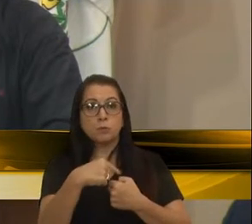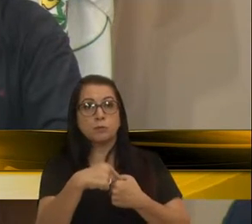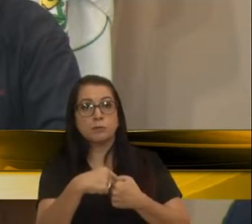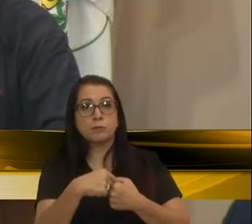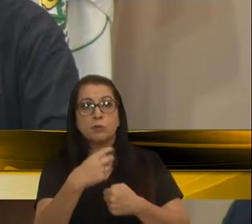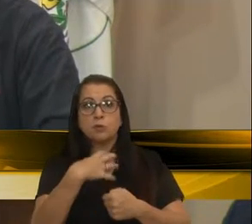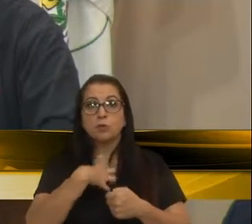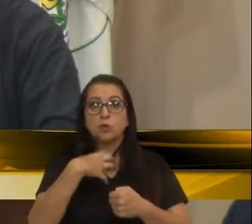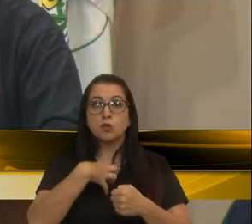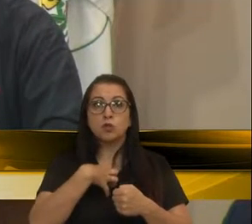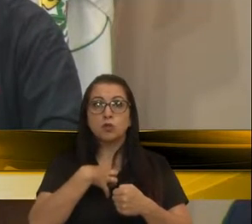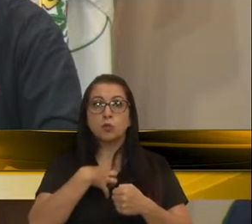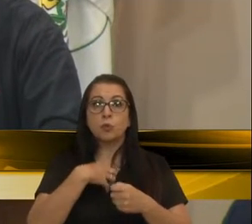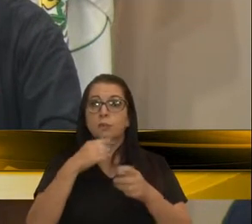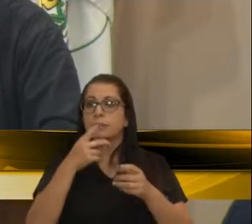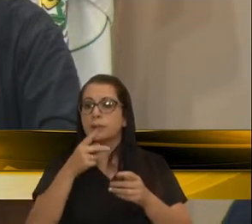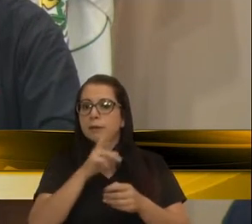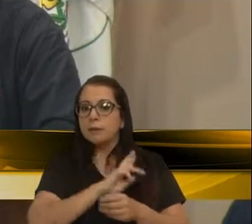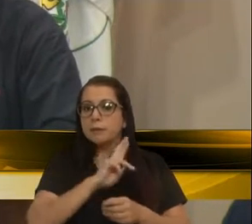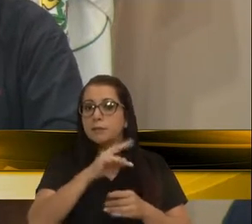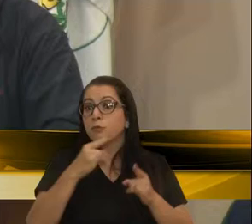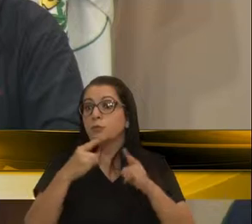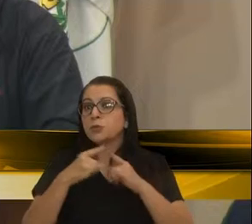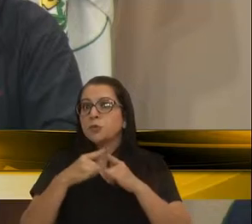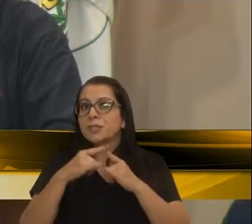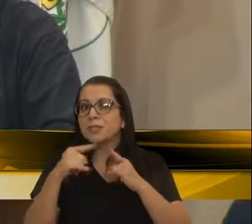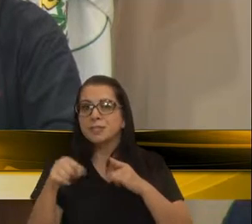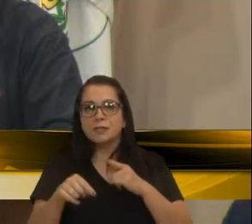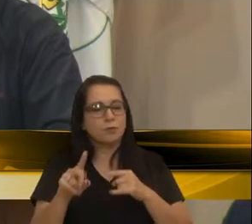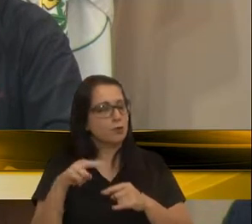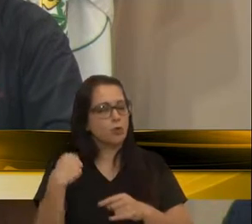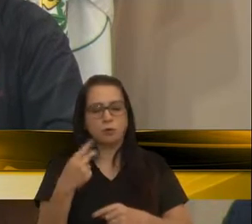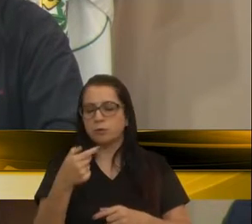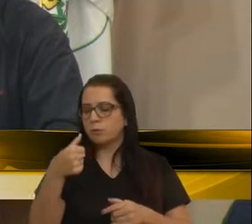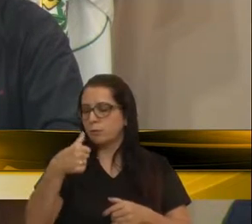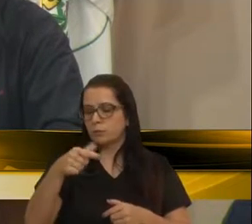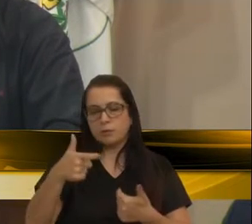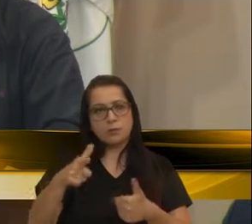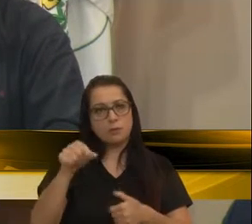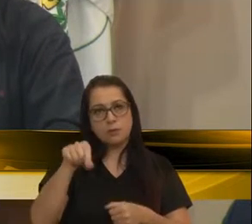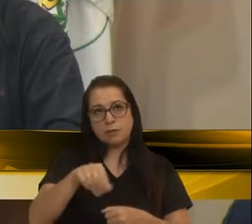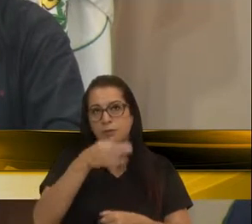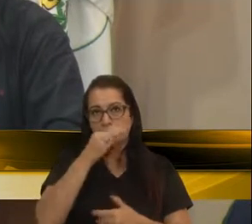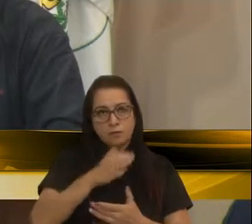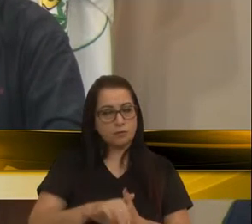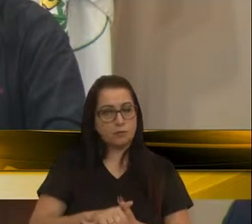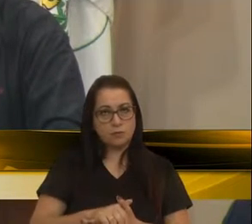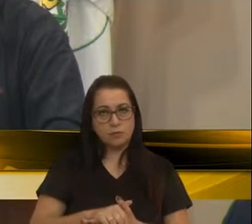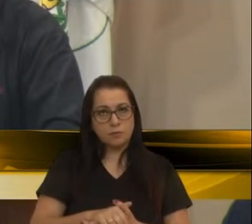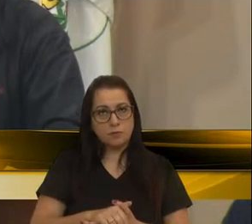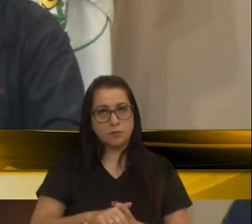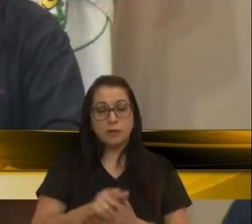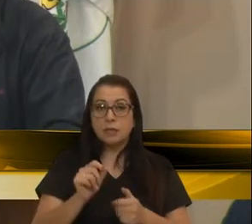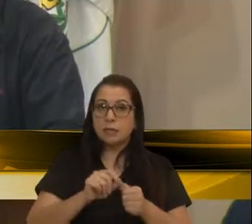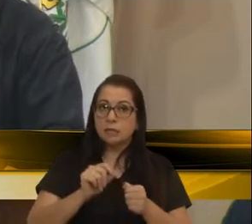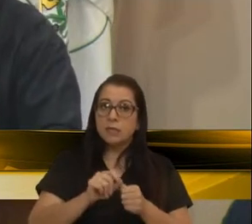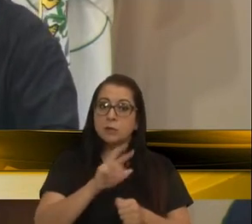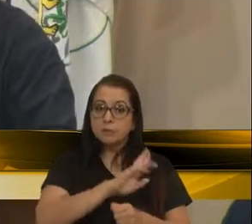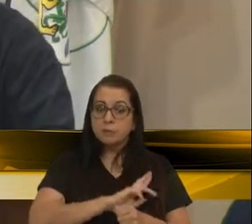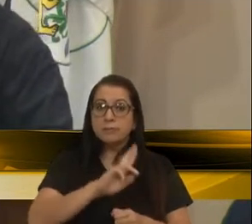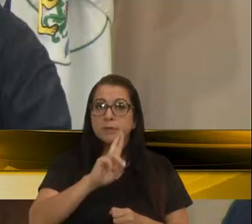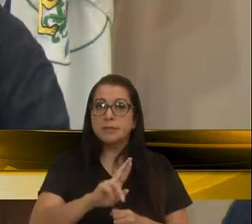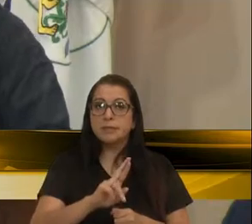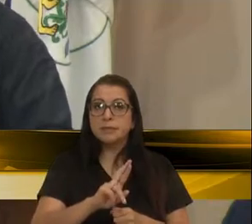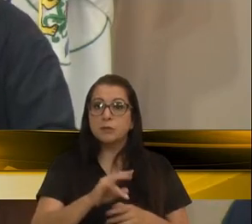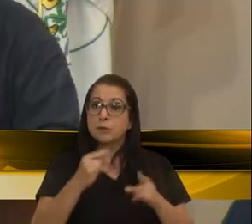de uma forma institucional, que nós não temos em Caxias do Sul. É fazer uma